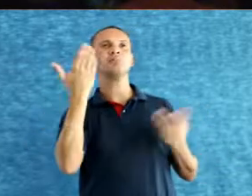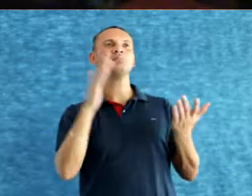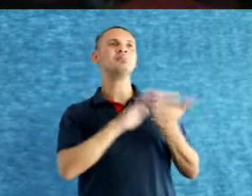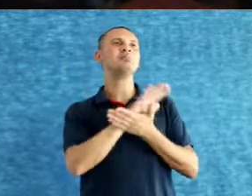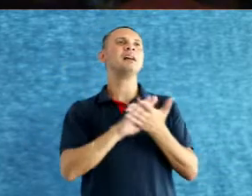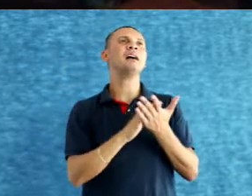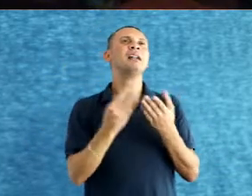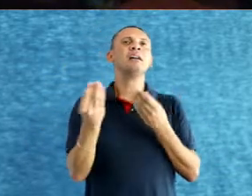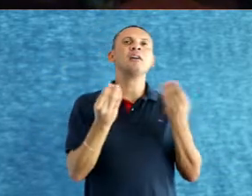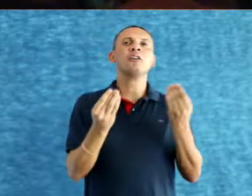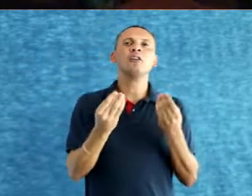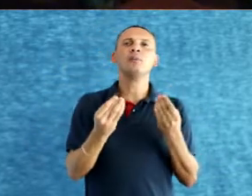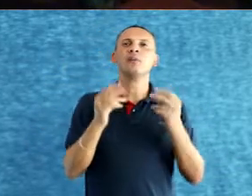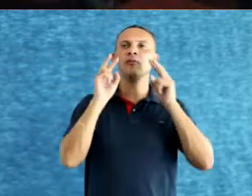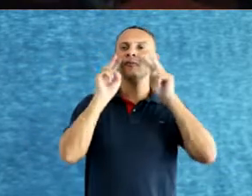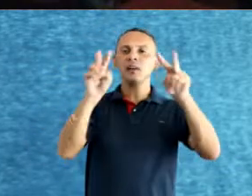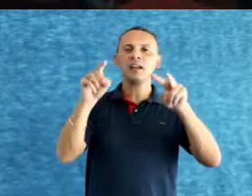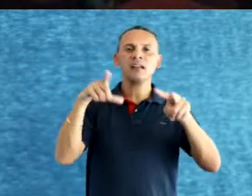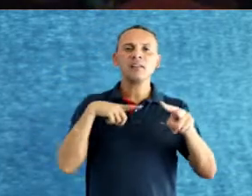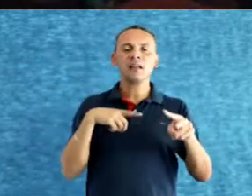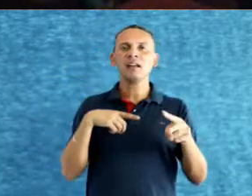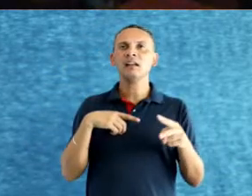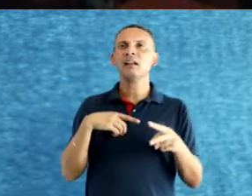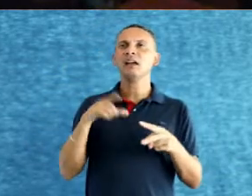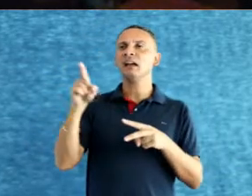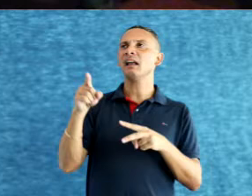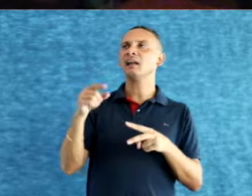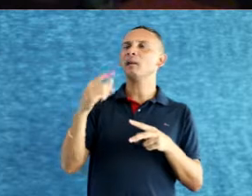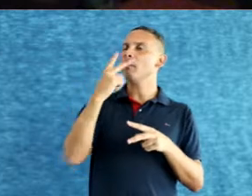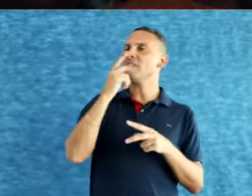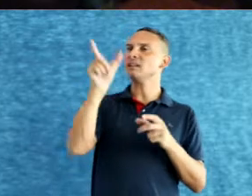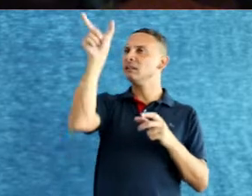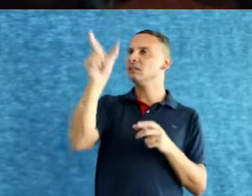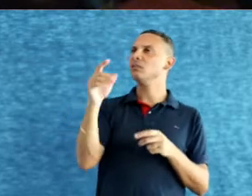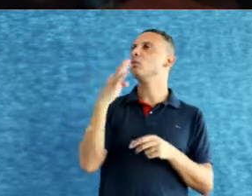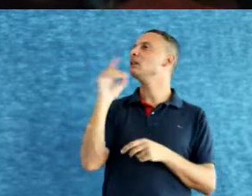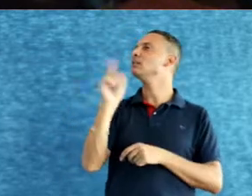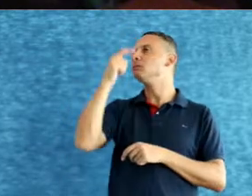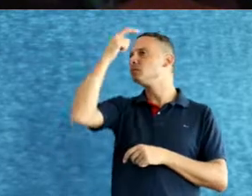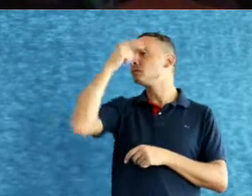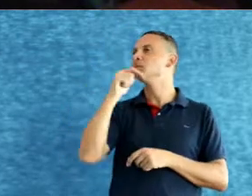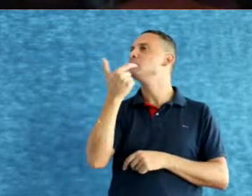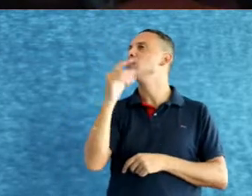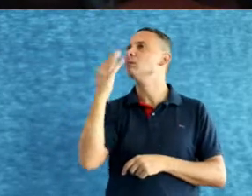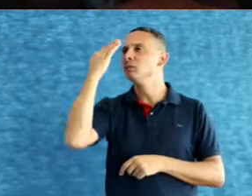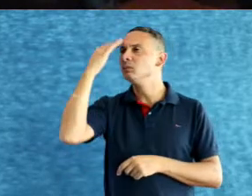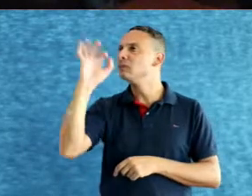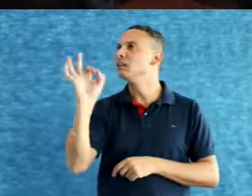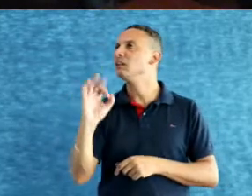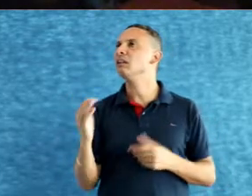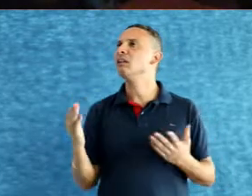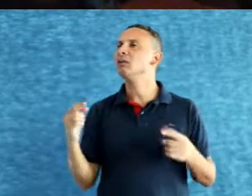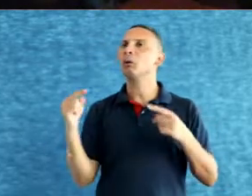que eu tinha ido fazer lá. Sabe, eu fui encontrar Nízia. A cidade de Nízia, as histórias, o